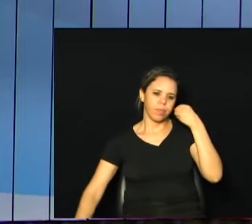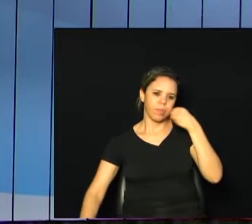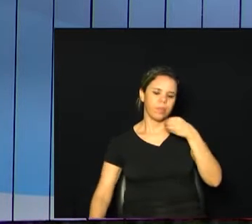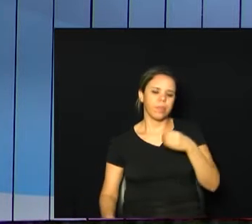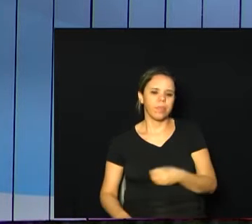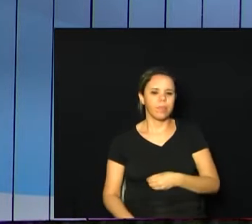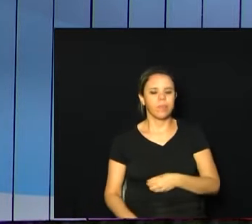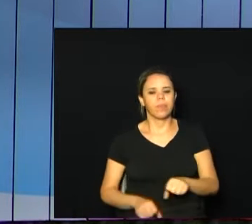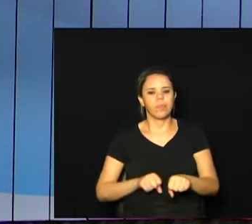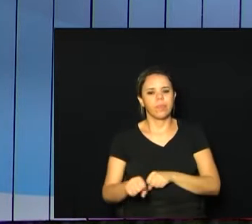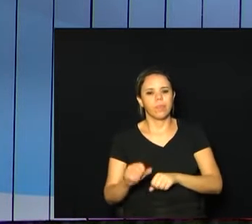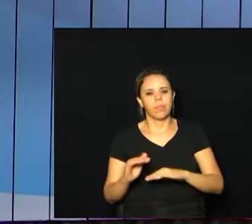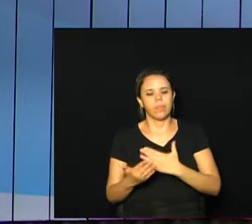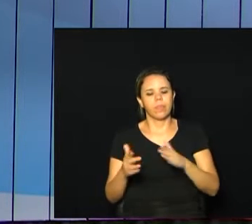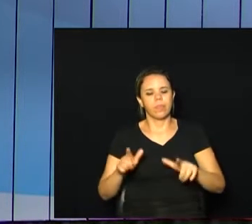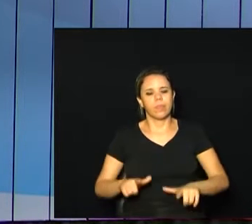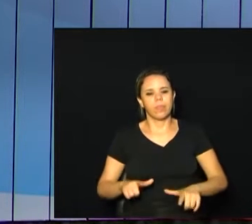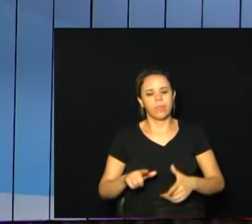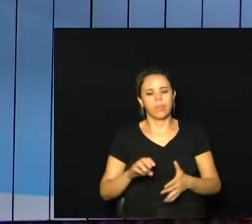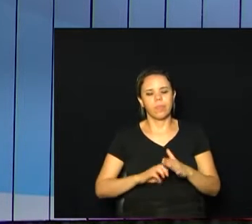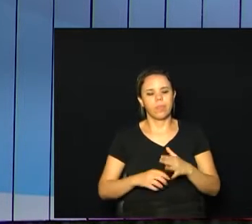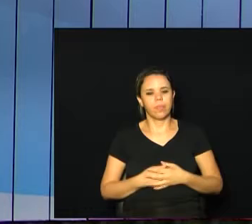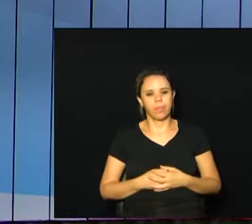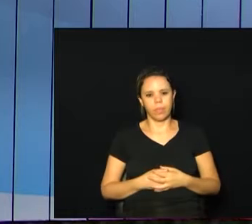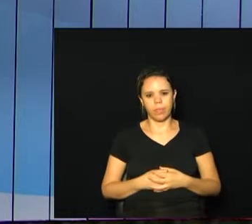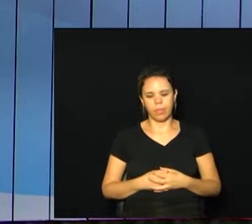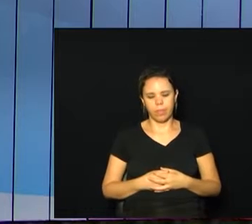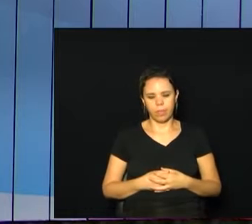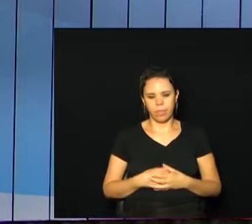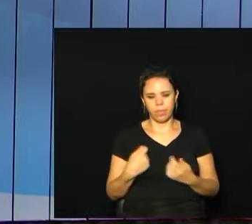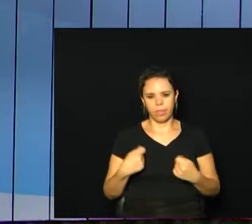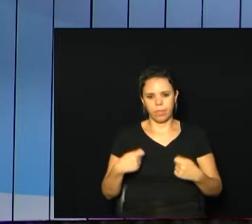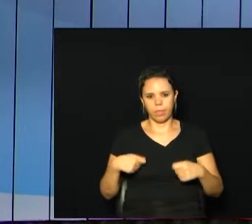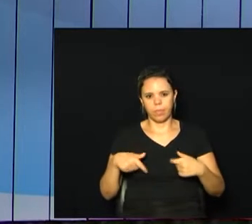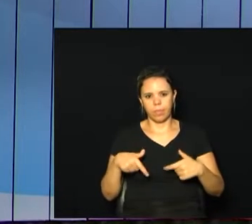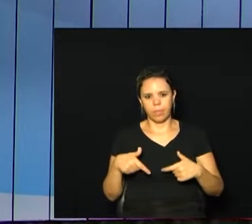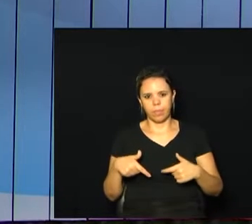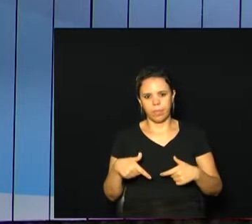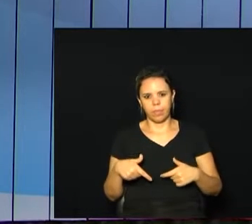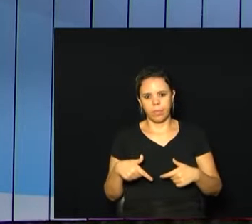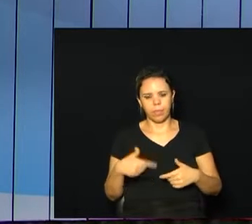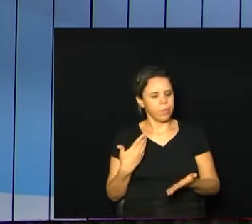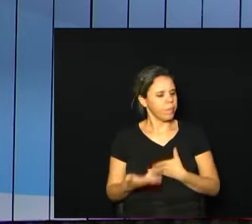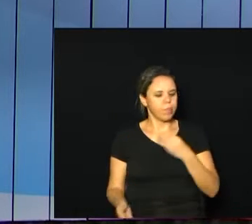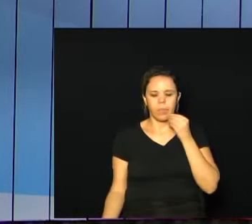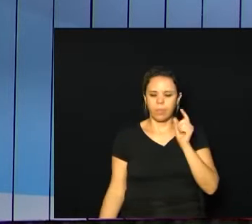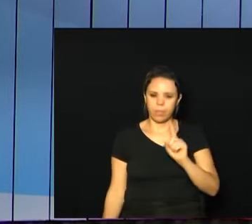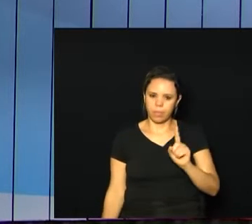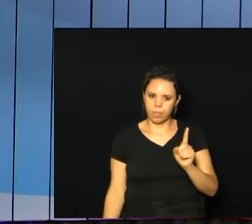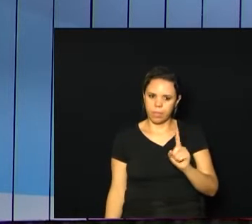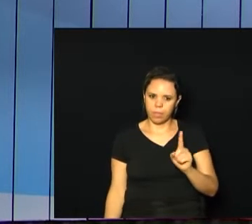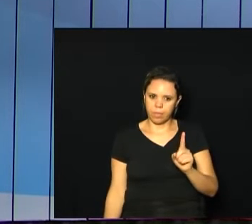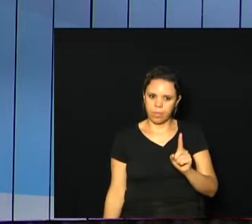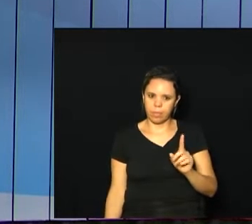vaga está pedindo, o bairro onde fica a sede da empresa. Então, você que está precisando de emprego, não perca esta oportunidade.